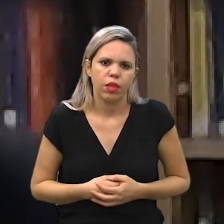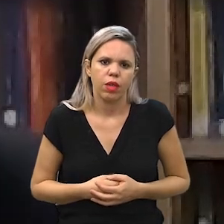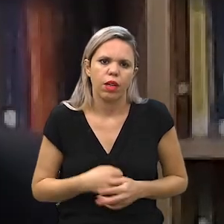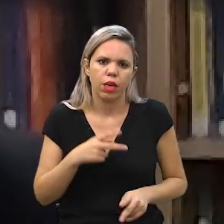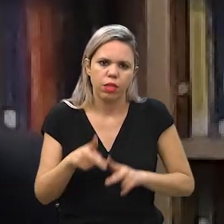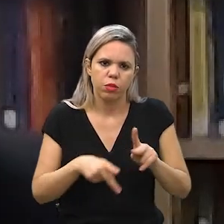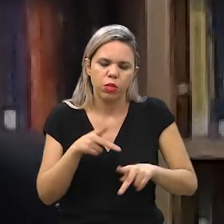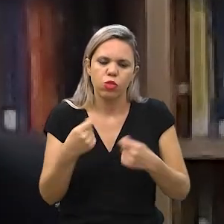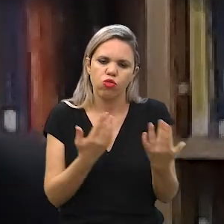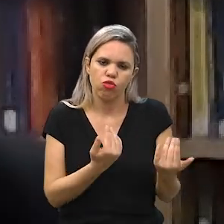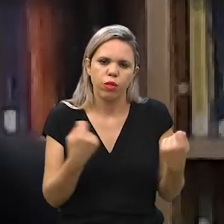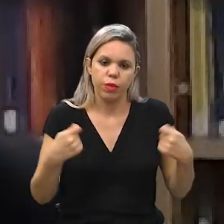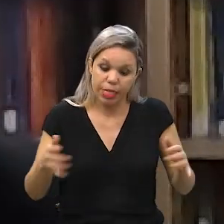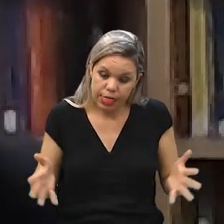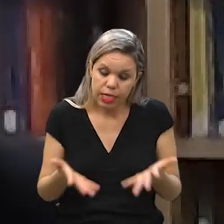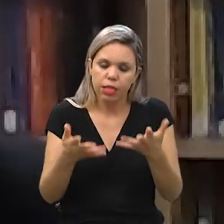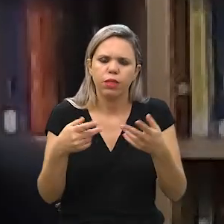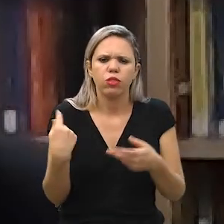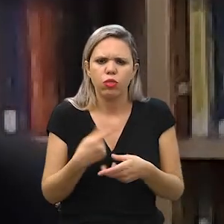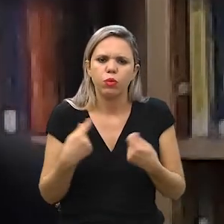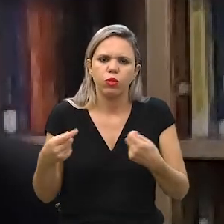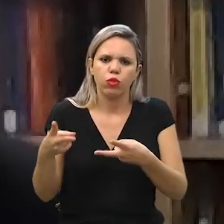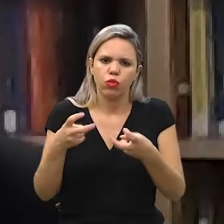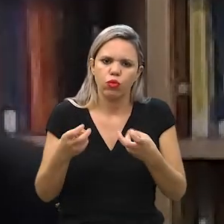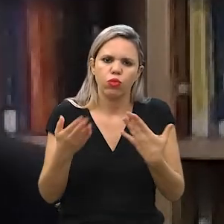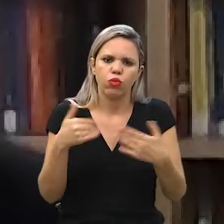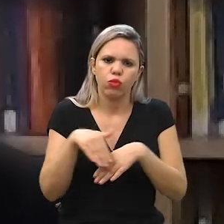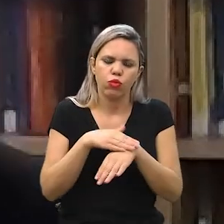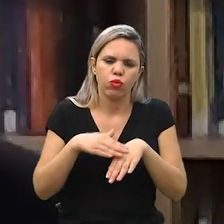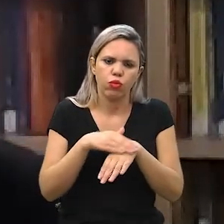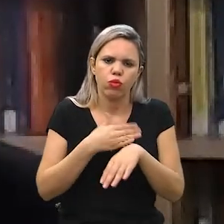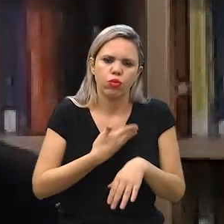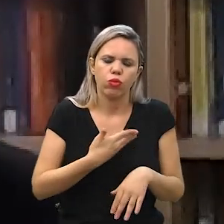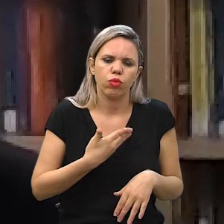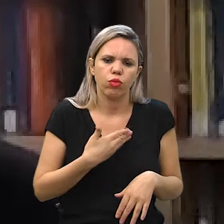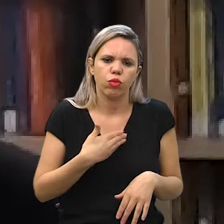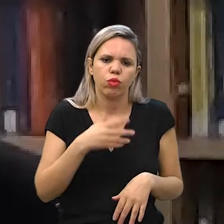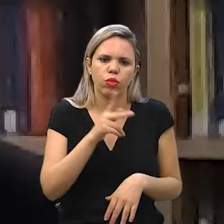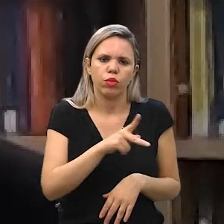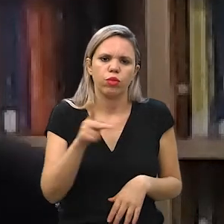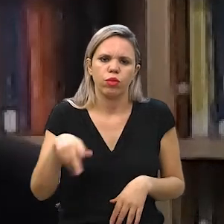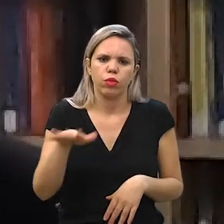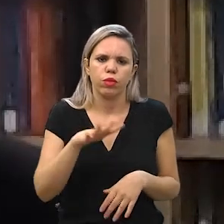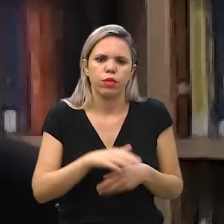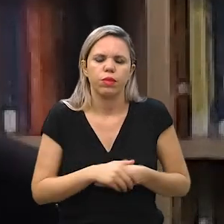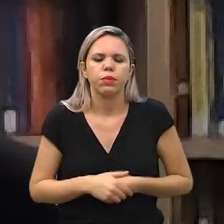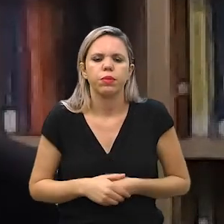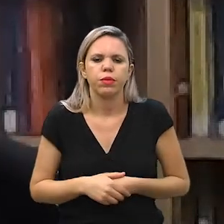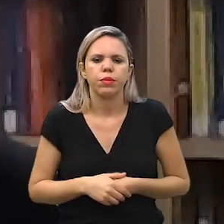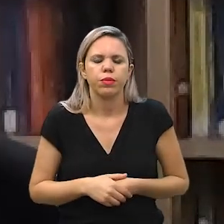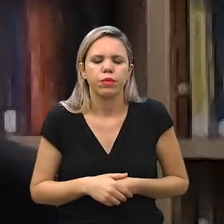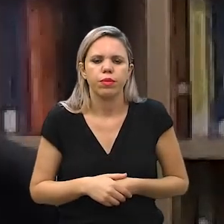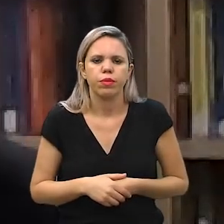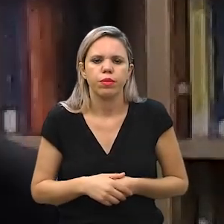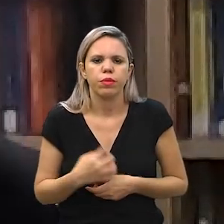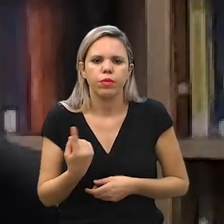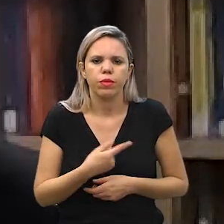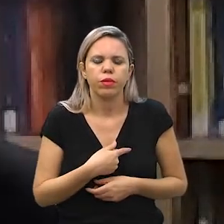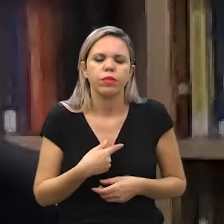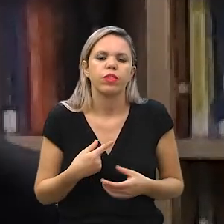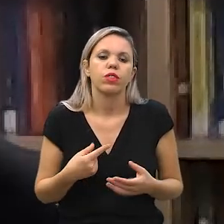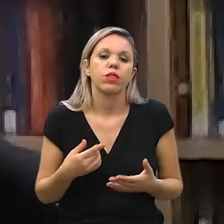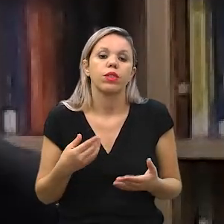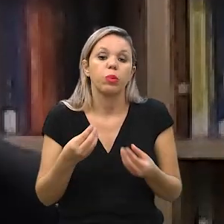né? O que a gente tem percebido ao conversar com colegas, né, professores, é que o fator que mais tem